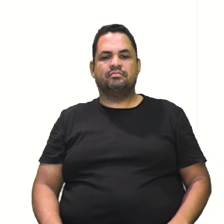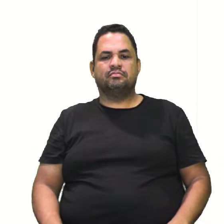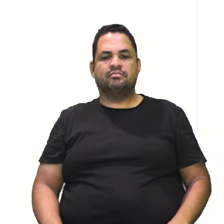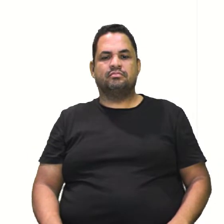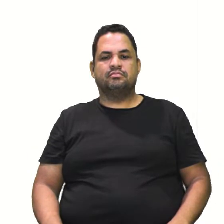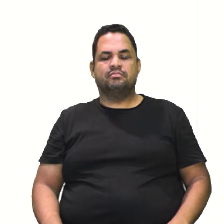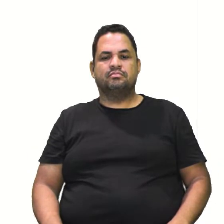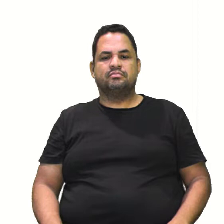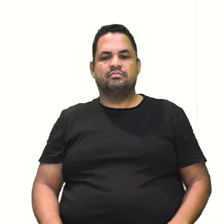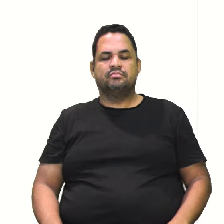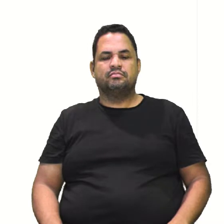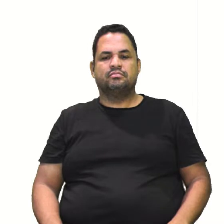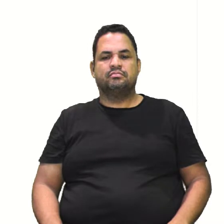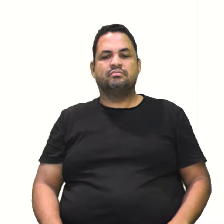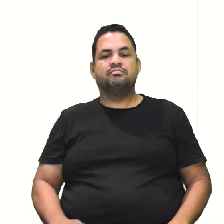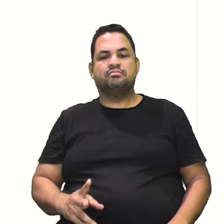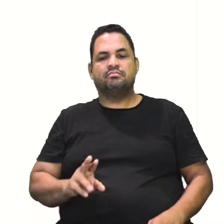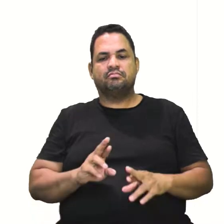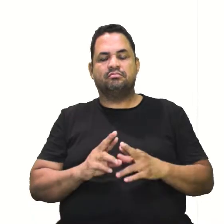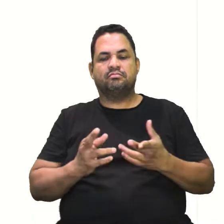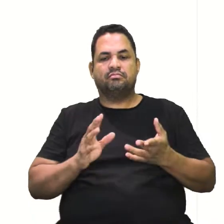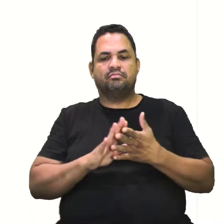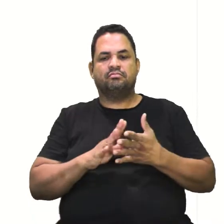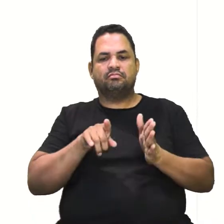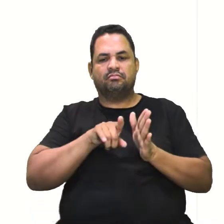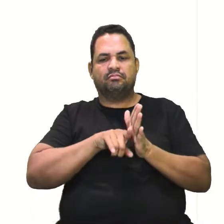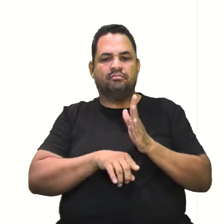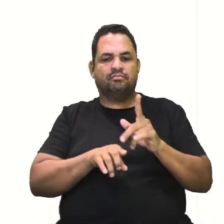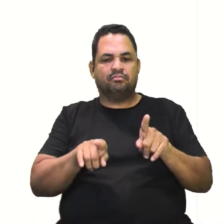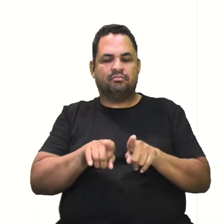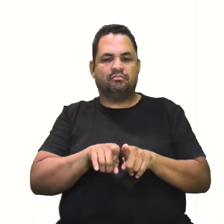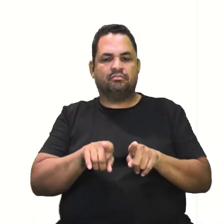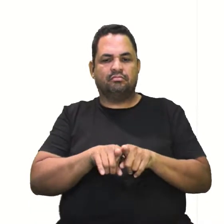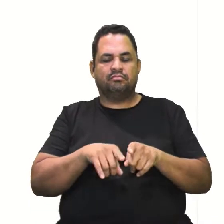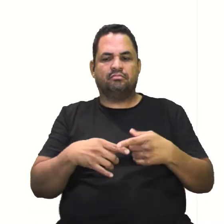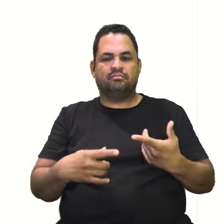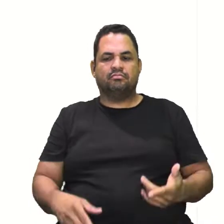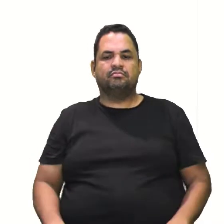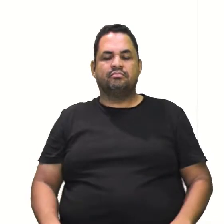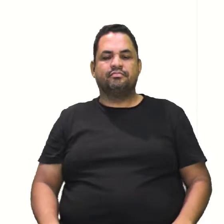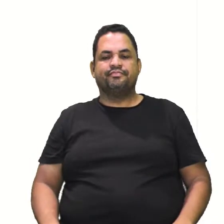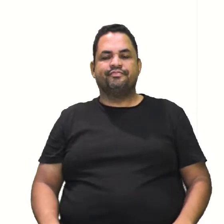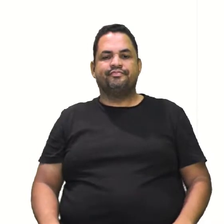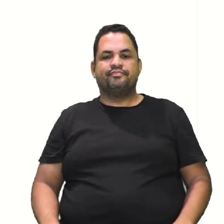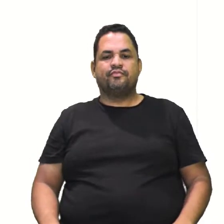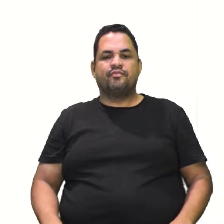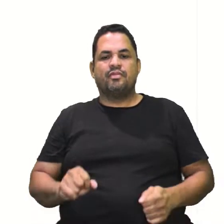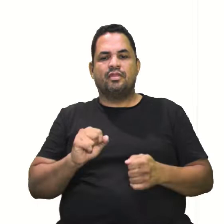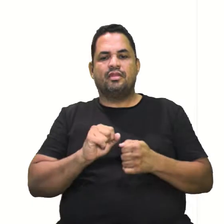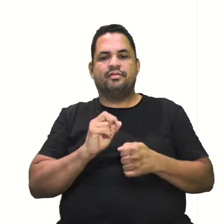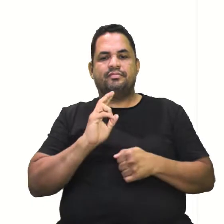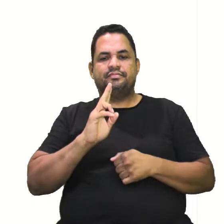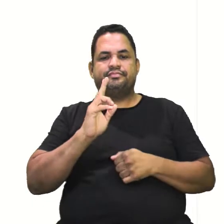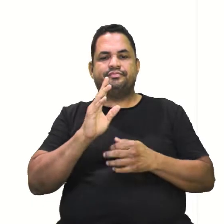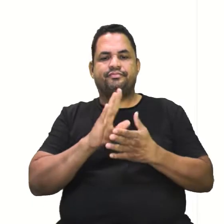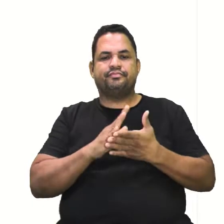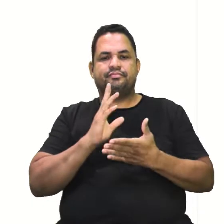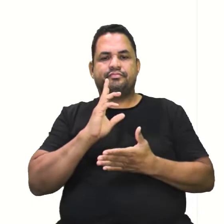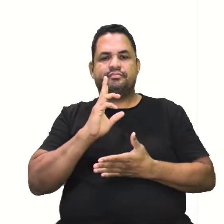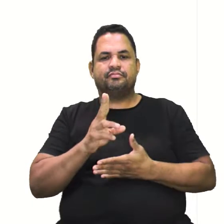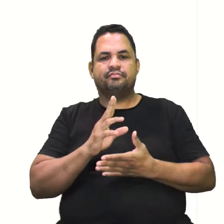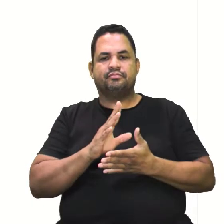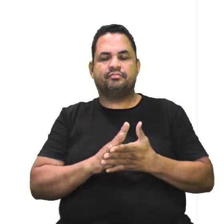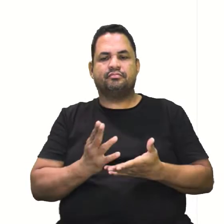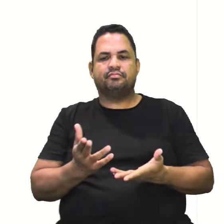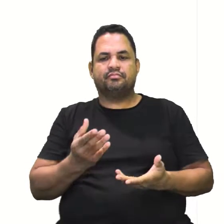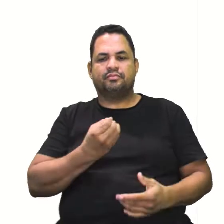Isso. Isso. É a mesma coisa que a diferença também do B. Diferença. Isso. E aí, com isso, a gente vai fazendo sempre isso, vai dando sempre